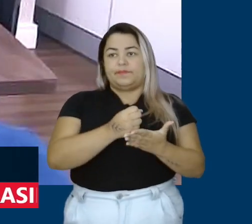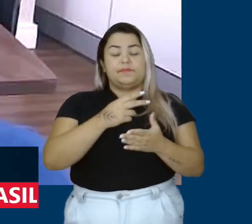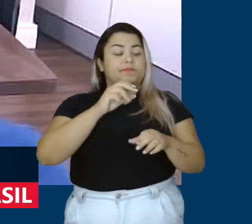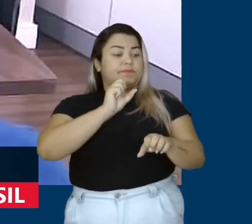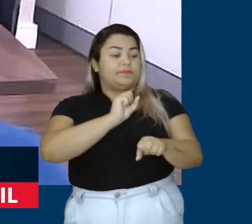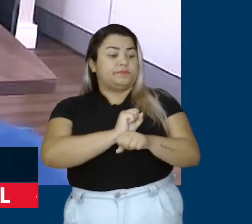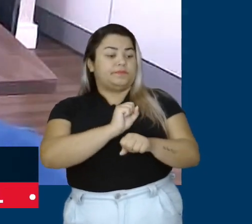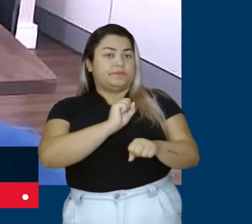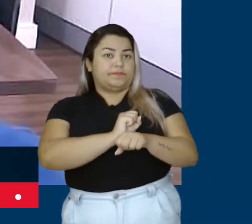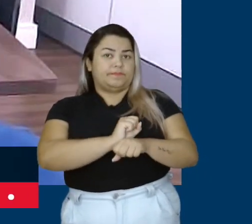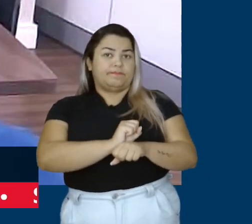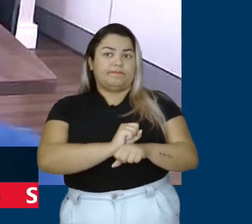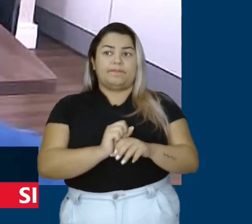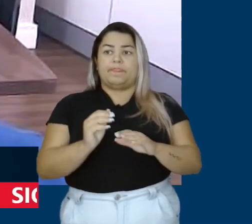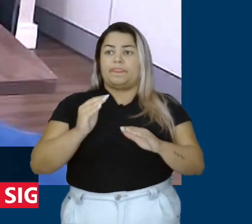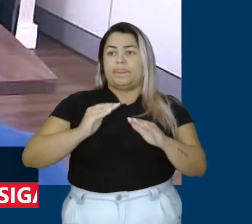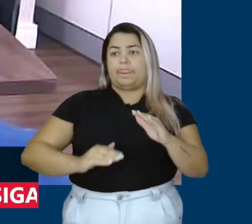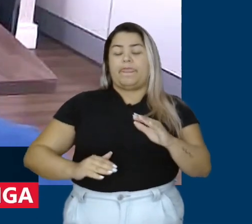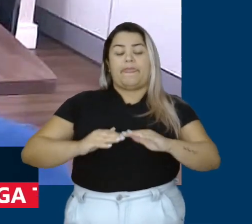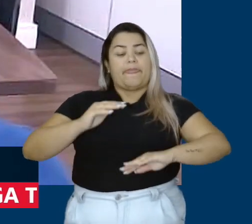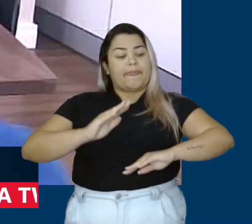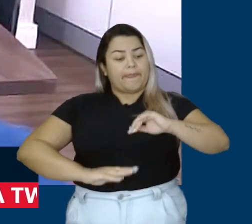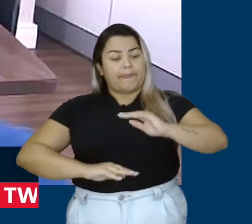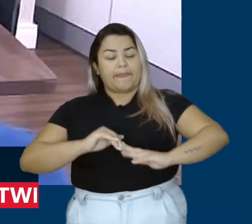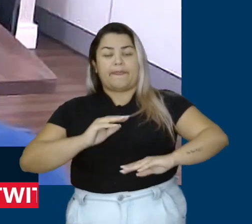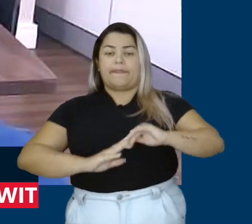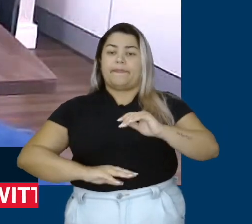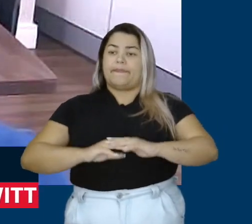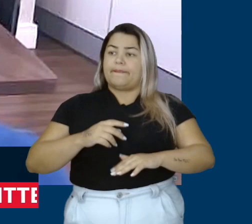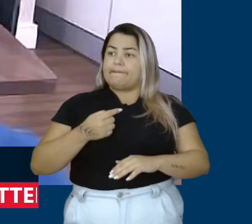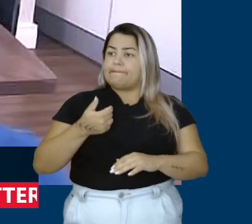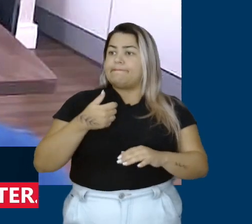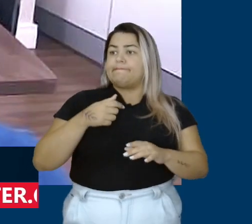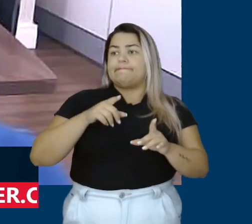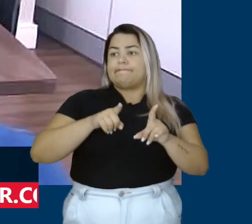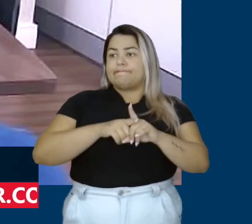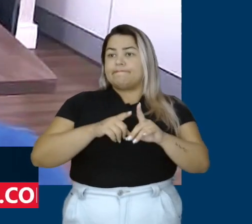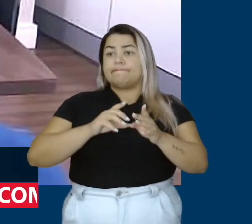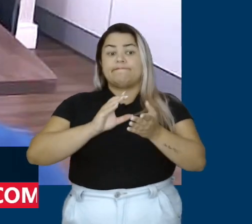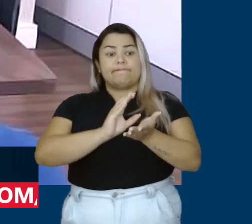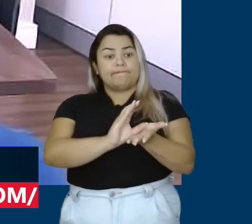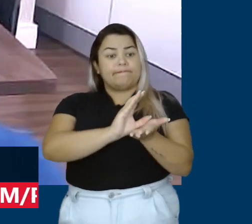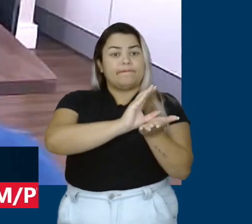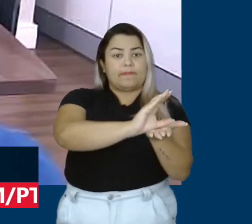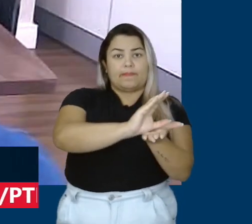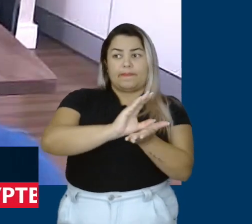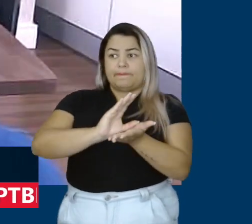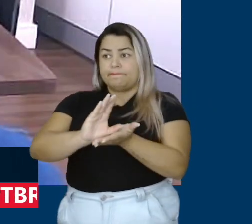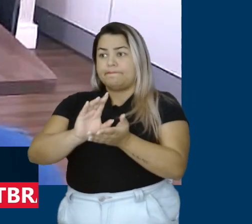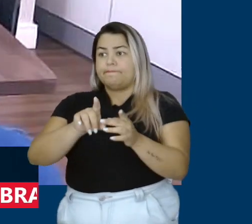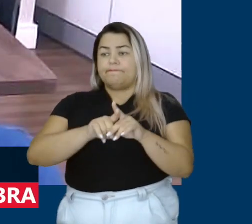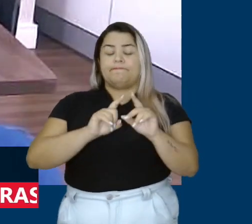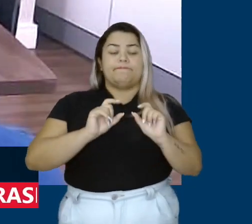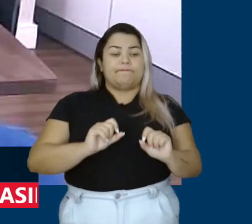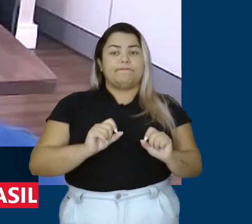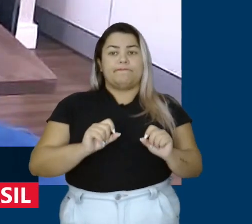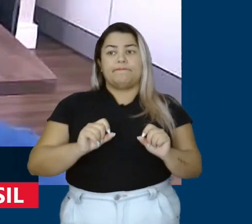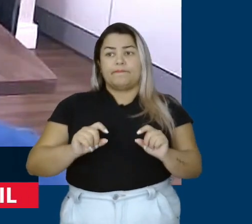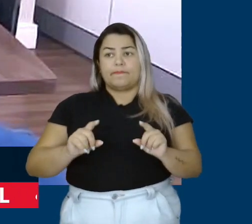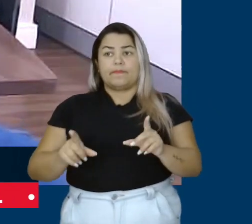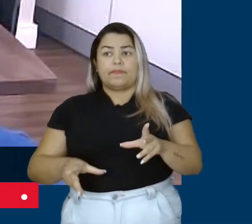paradas, com baixíssima execução, pouco orçamento, e isso, inclusive, já na transição foi feita uma